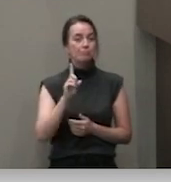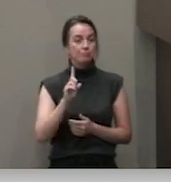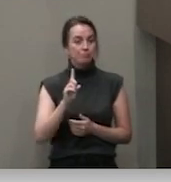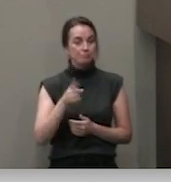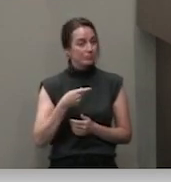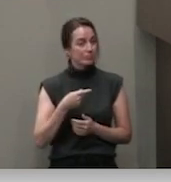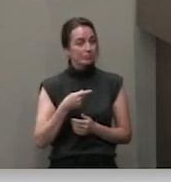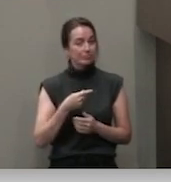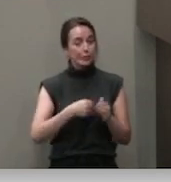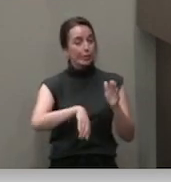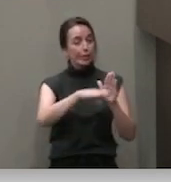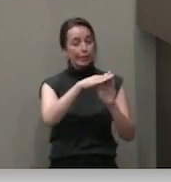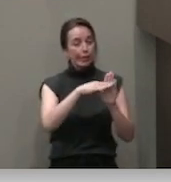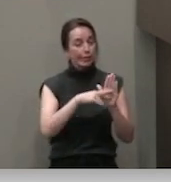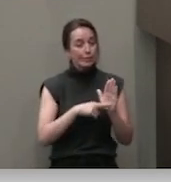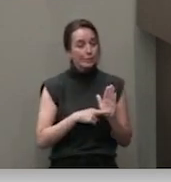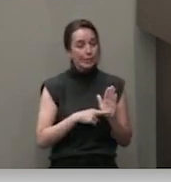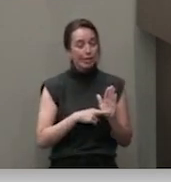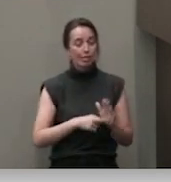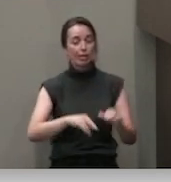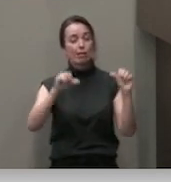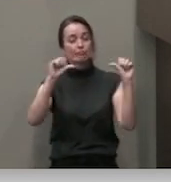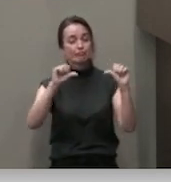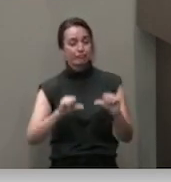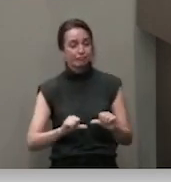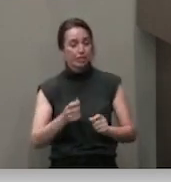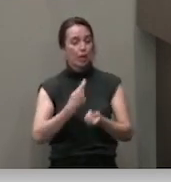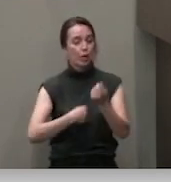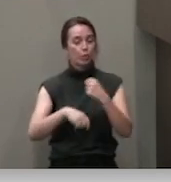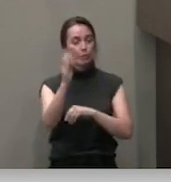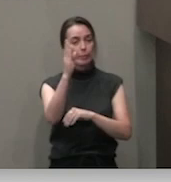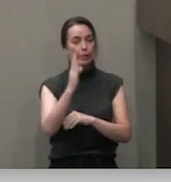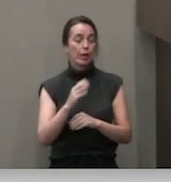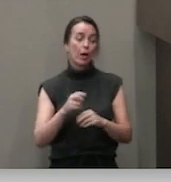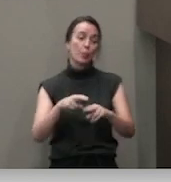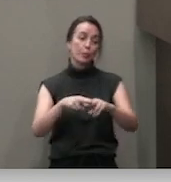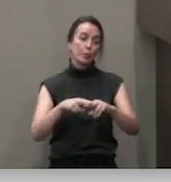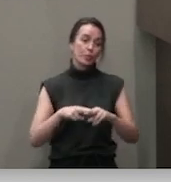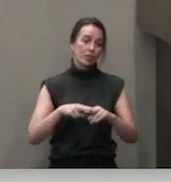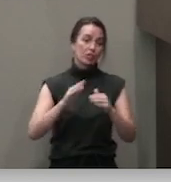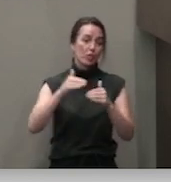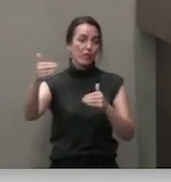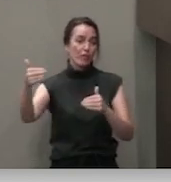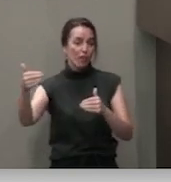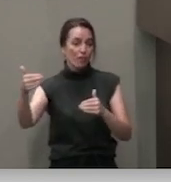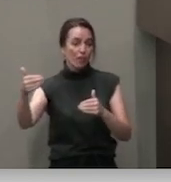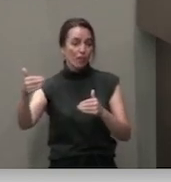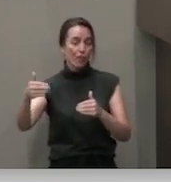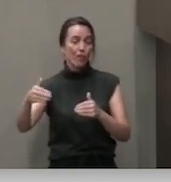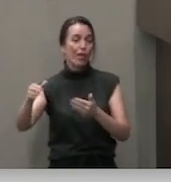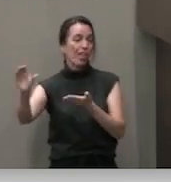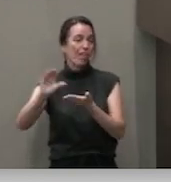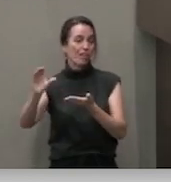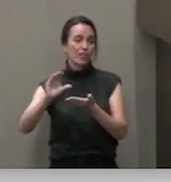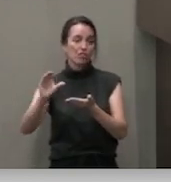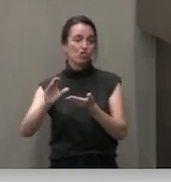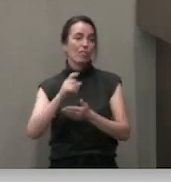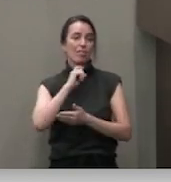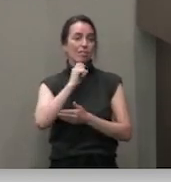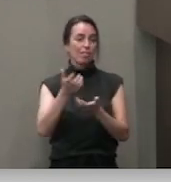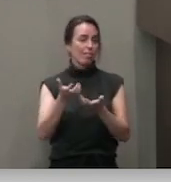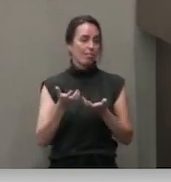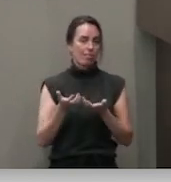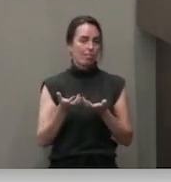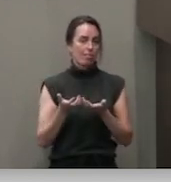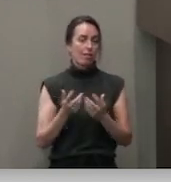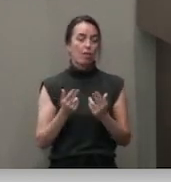do fracasso na economia brasileira por isso que os estrangeiros não querem investir para cá a não sei quando é como Vereador Candi disse agora né Vereador algo